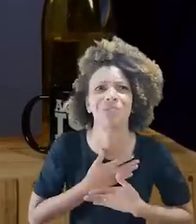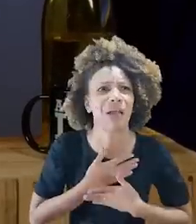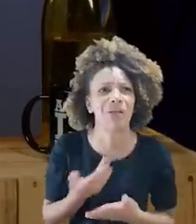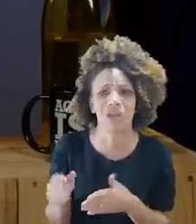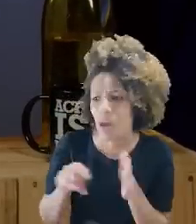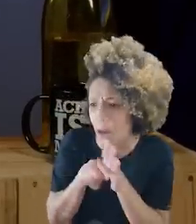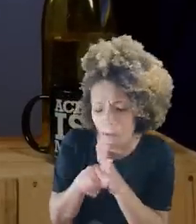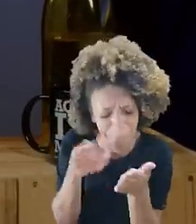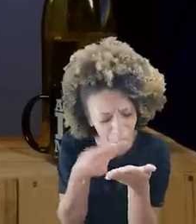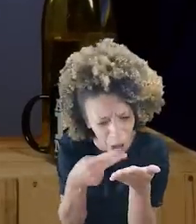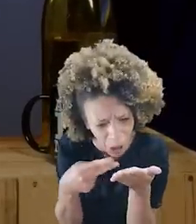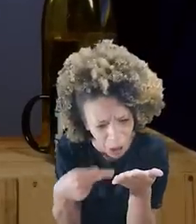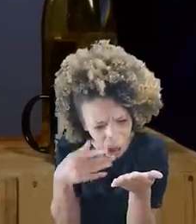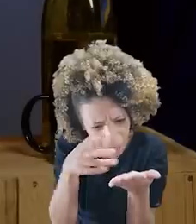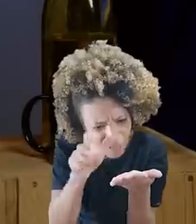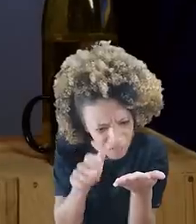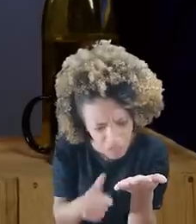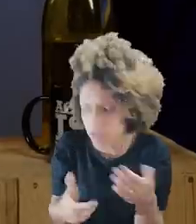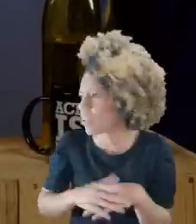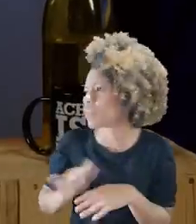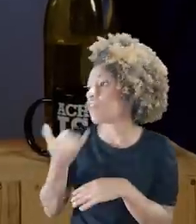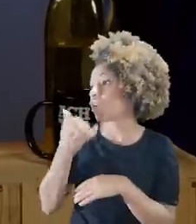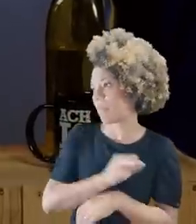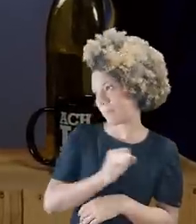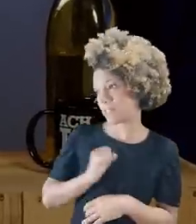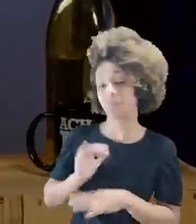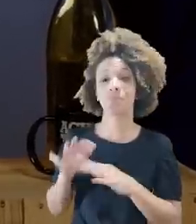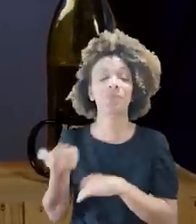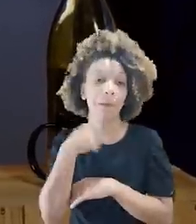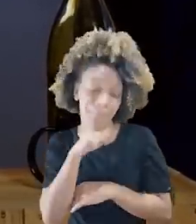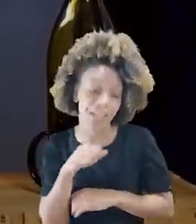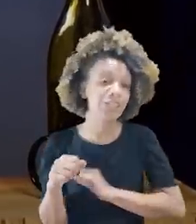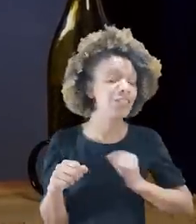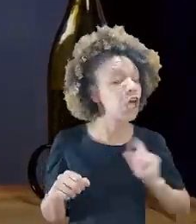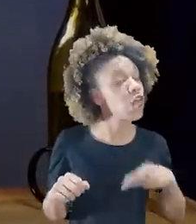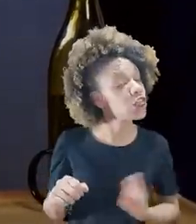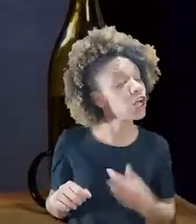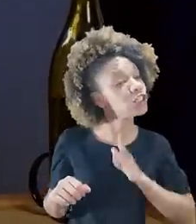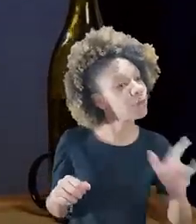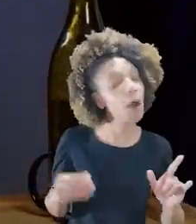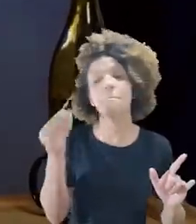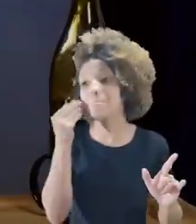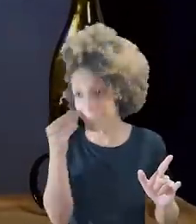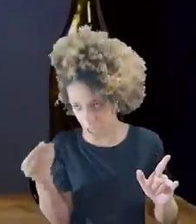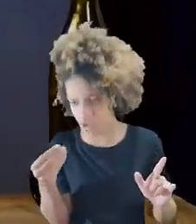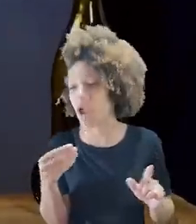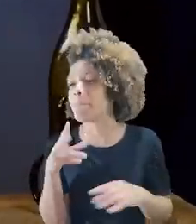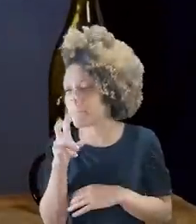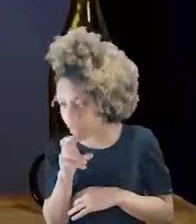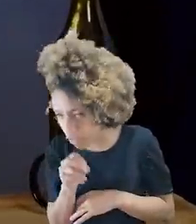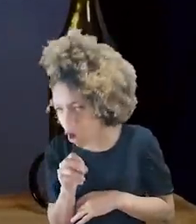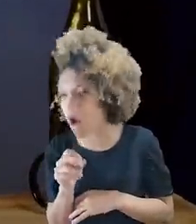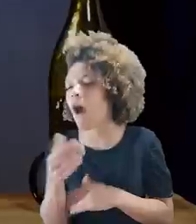agradece a vovó vovô eu acho isso real porque você tá ali só postar que é dia da vó que é dia do